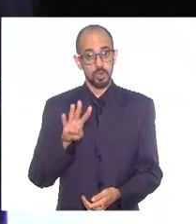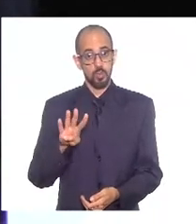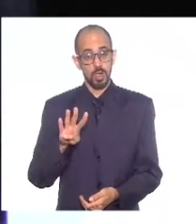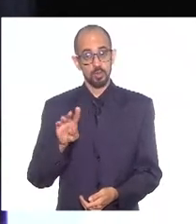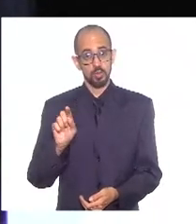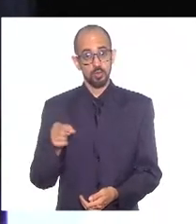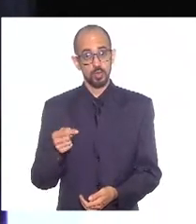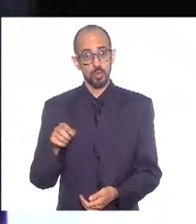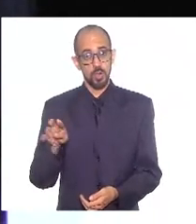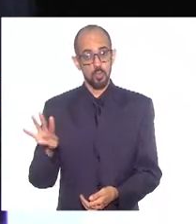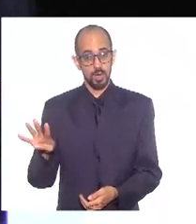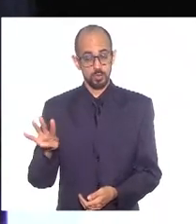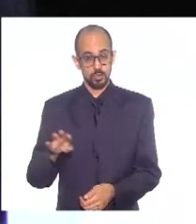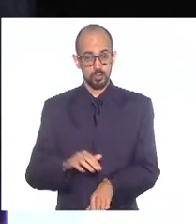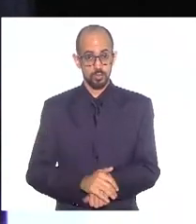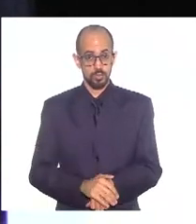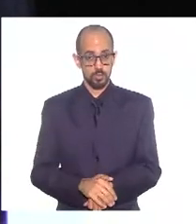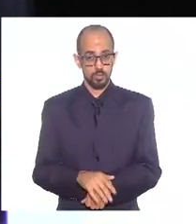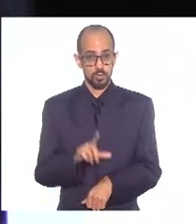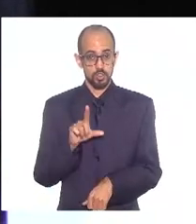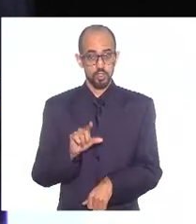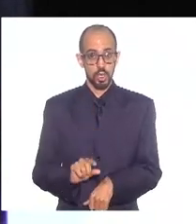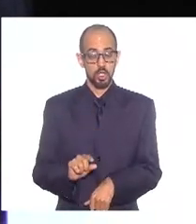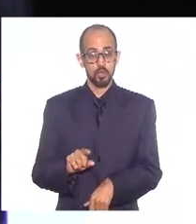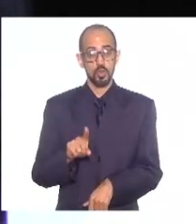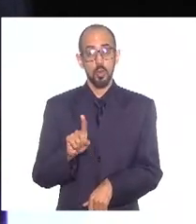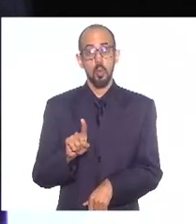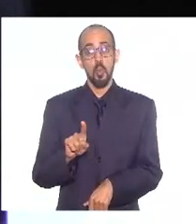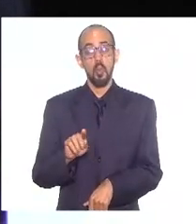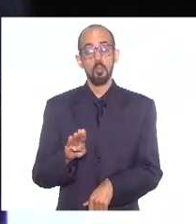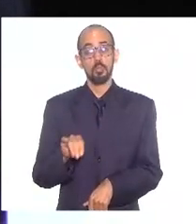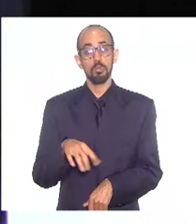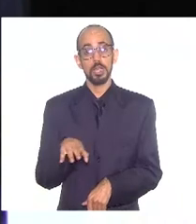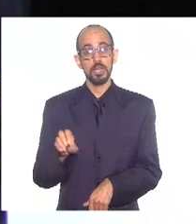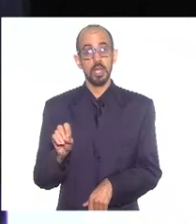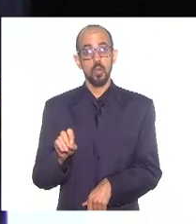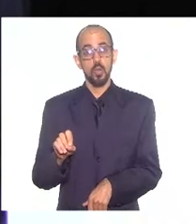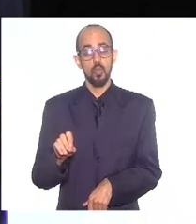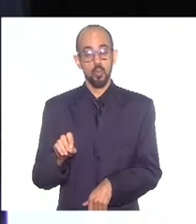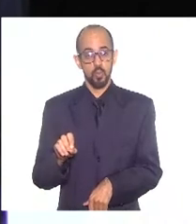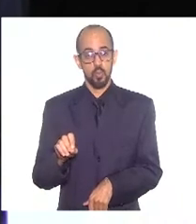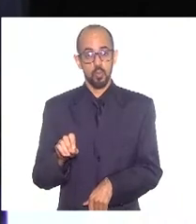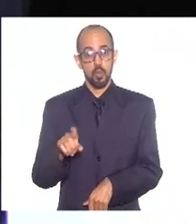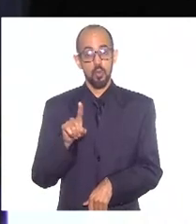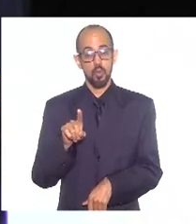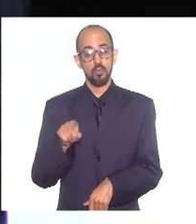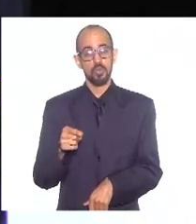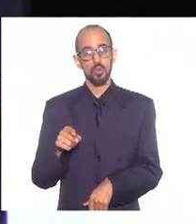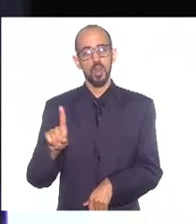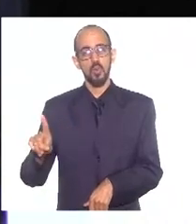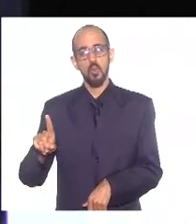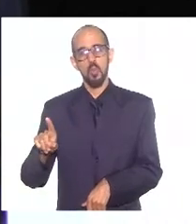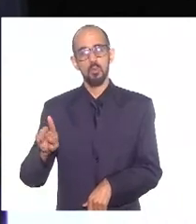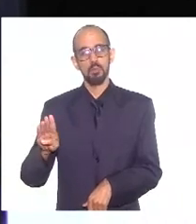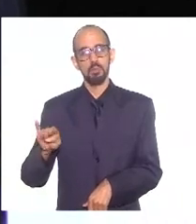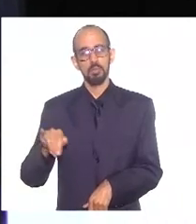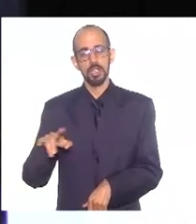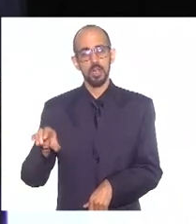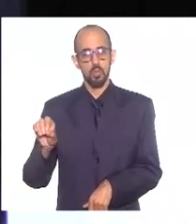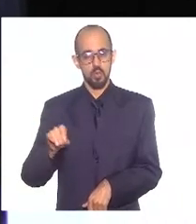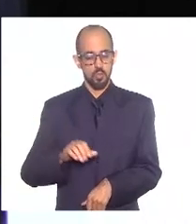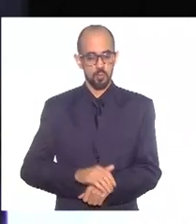34,4. Reduziu 1 bilhão e 100 milhões de reais. As nossas receitas, Sérgio